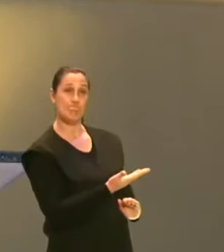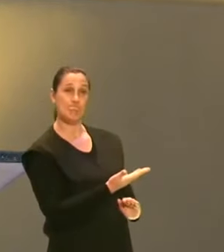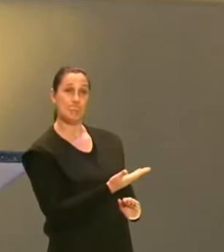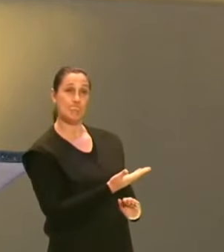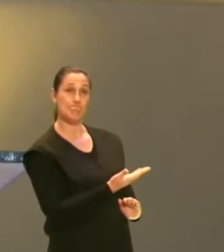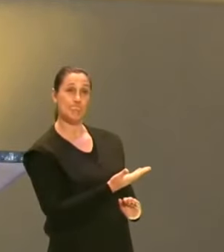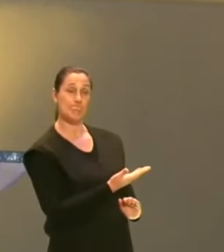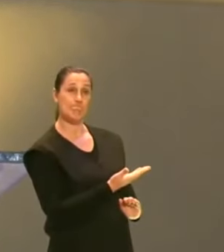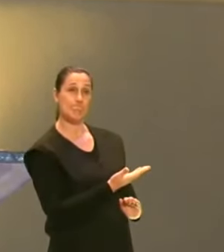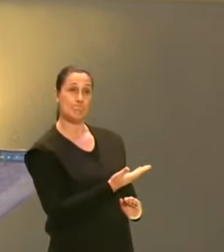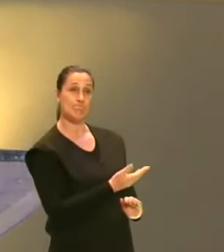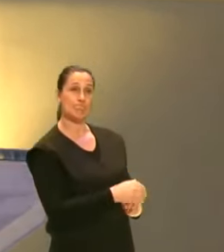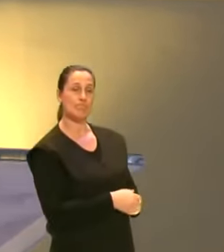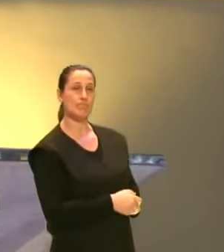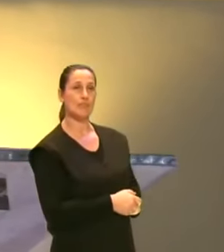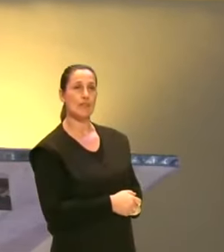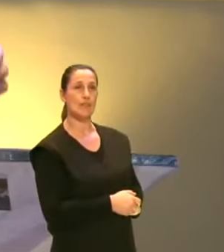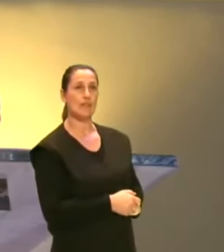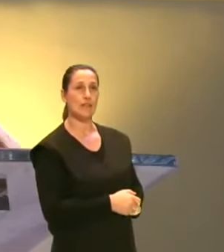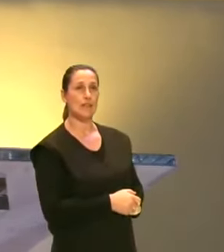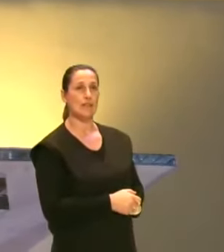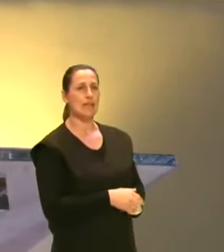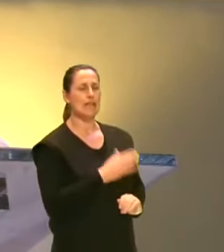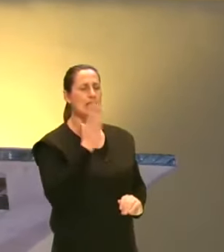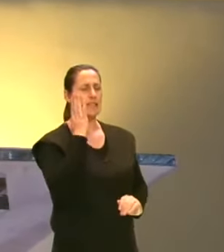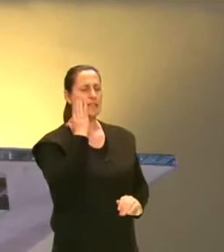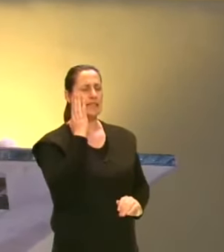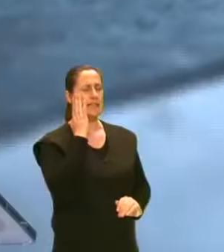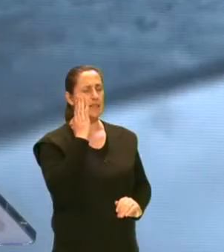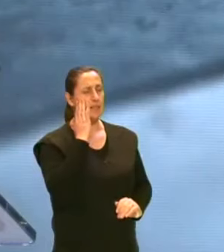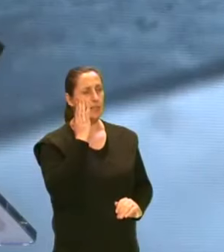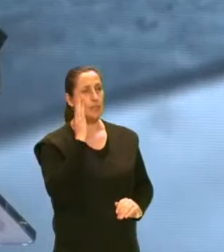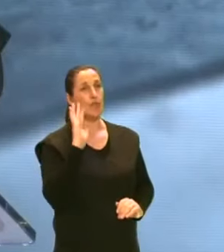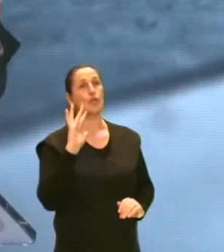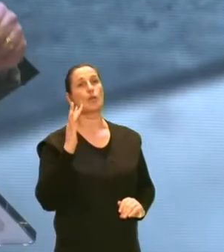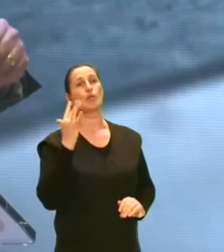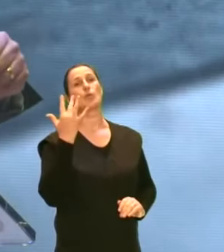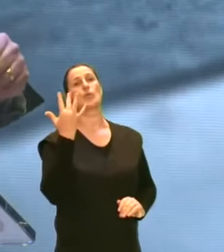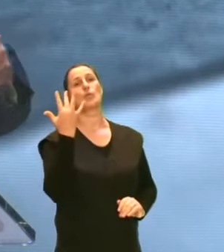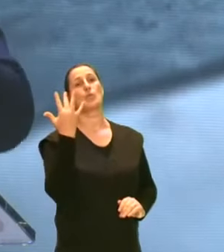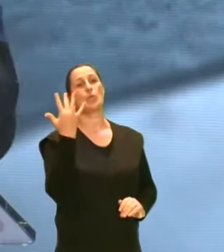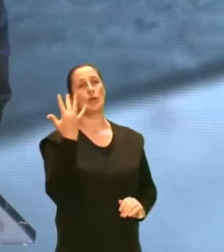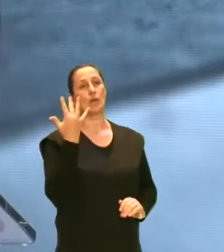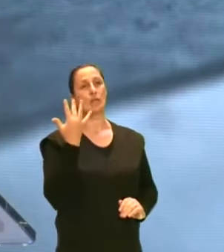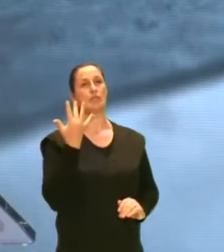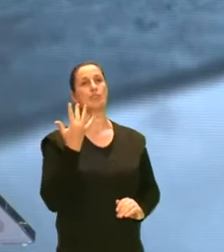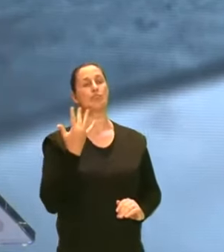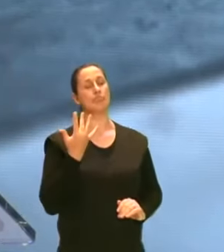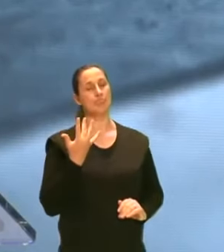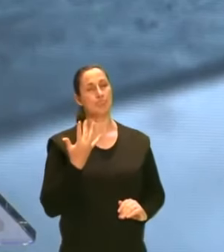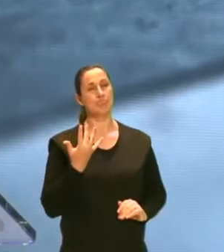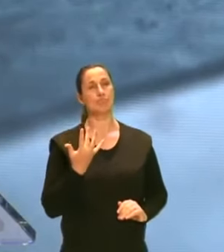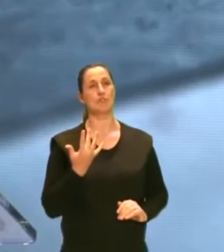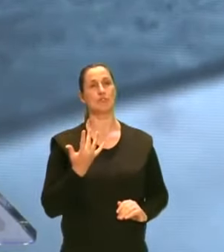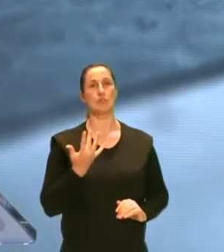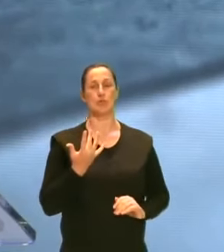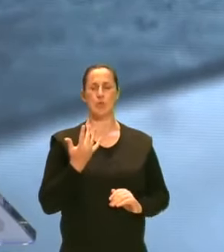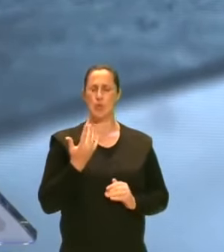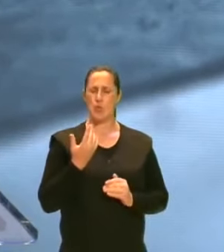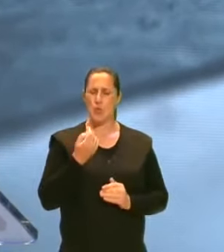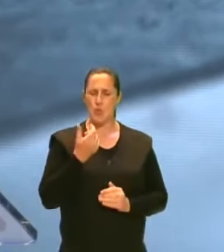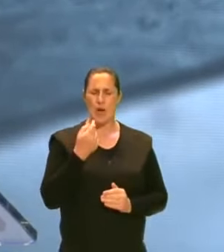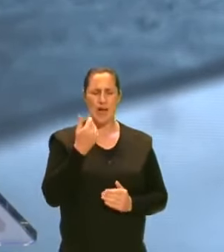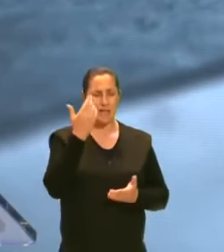Naquele momento, aonde os pés estavam vacilando, Deus socorreu. Deus segurou com a sua mão e